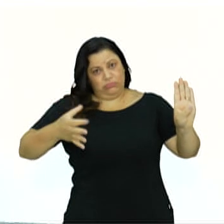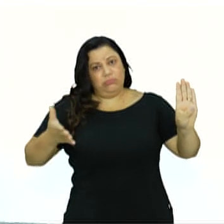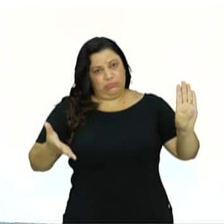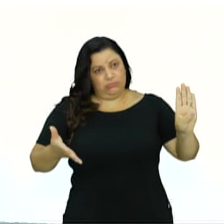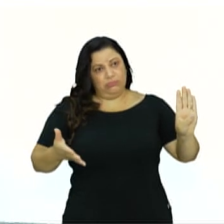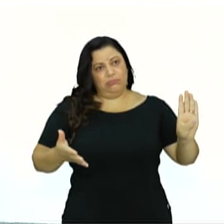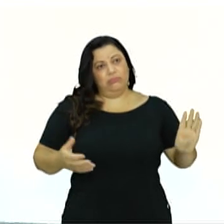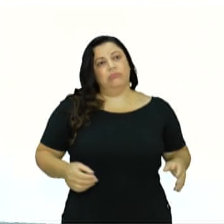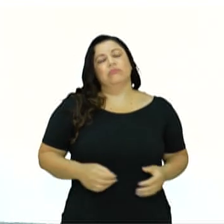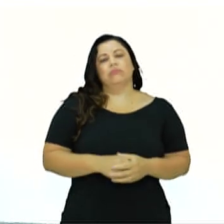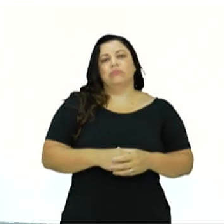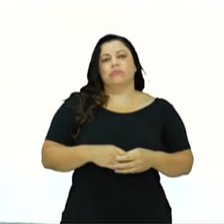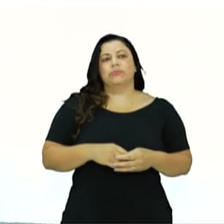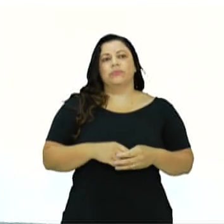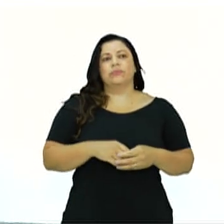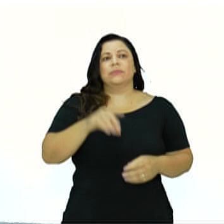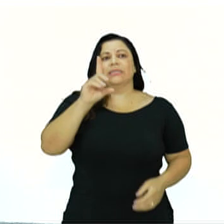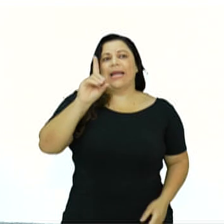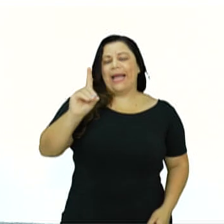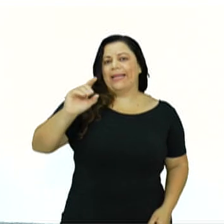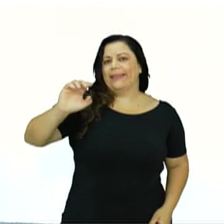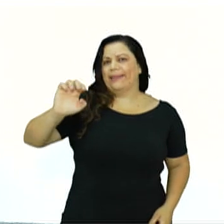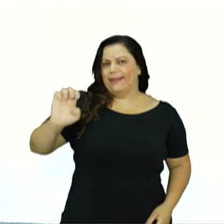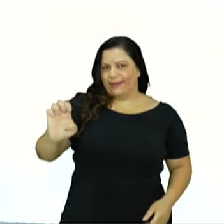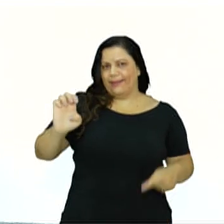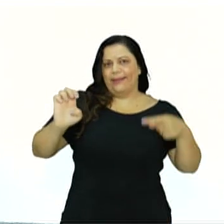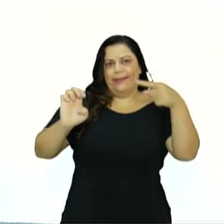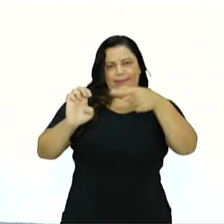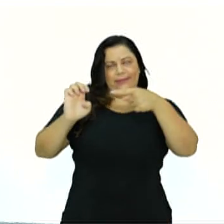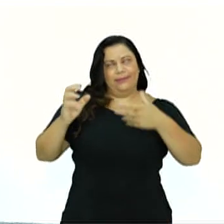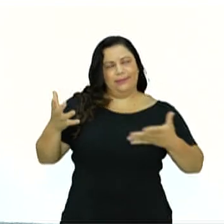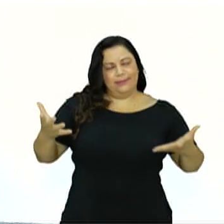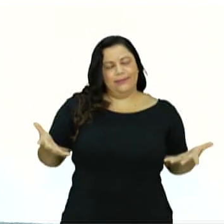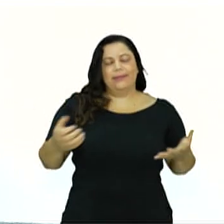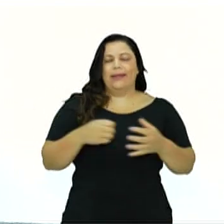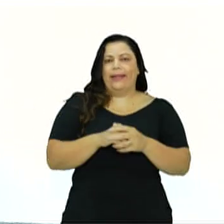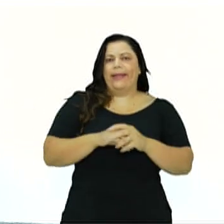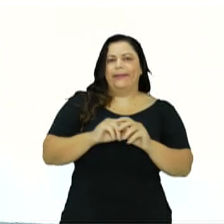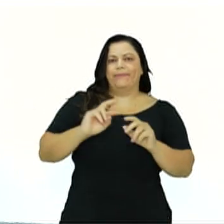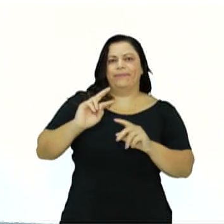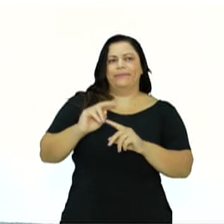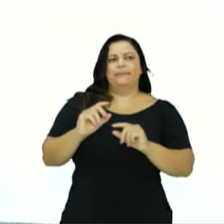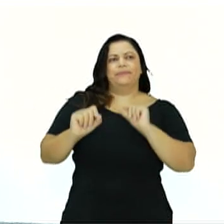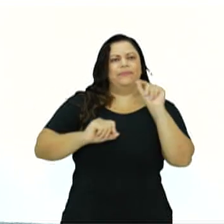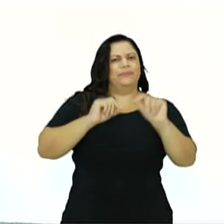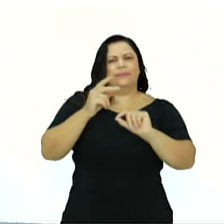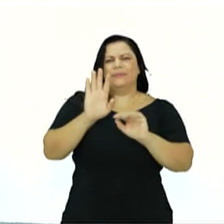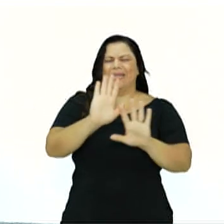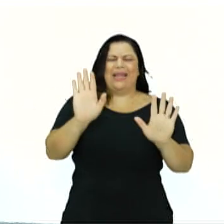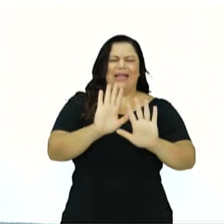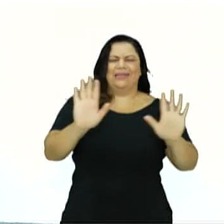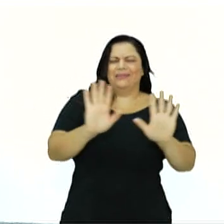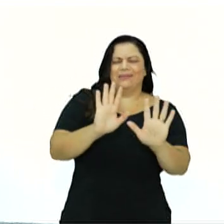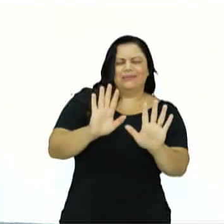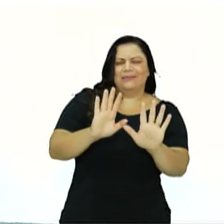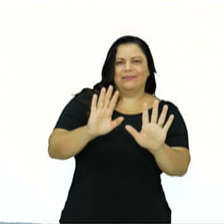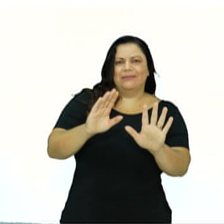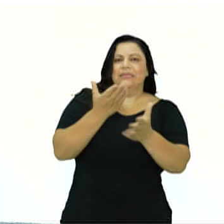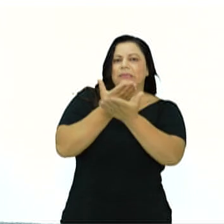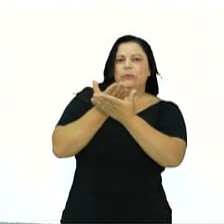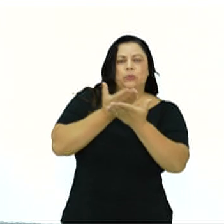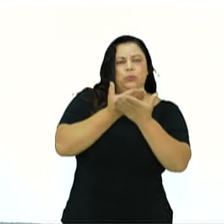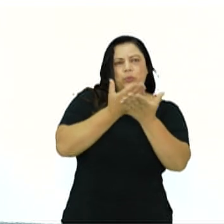Essa é a correta. As outras duas ali, os osteoblastos são estimulados por um hormônio das paratireoides, isso aqui a gente não chegou a ver ainda, né? E